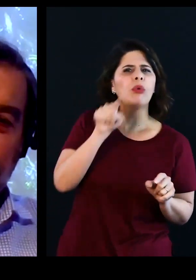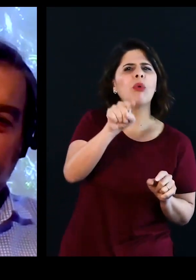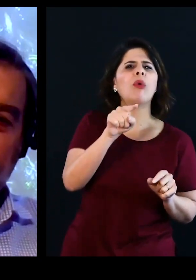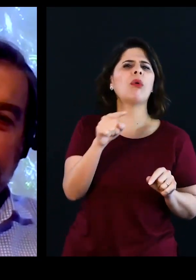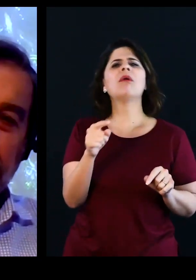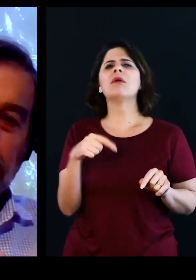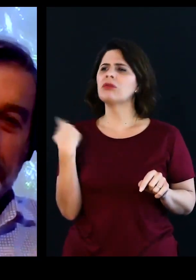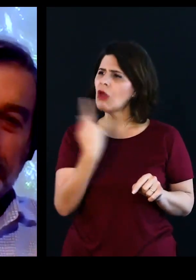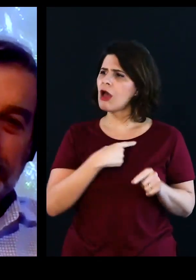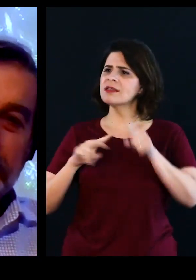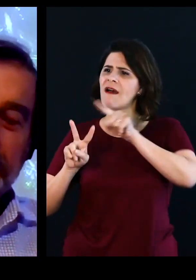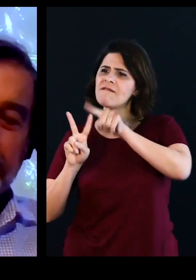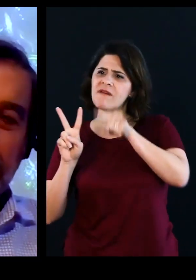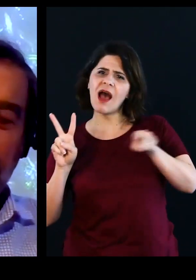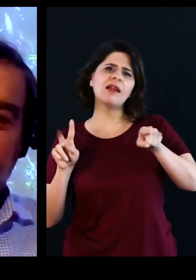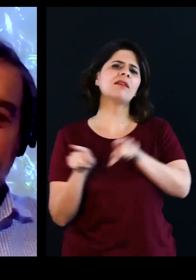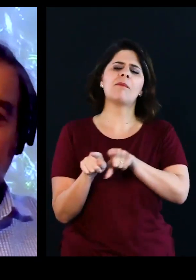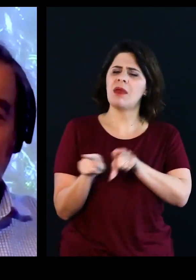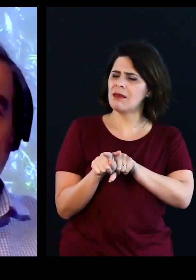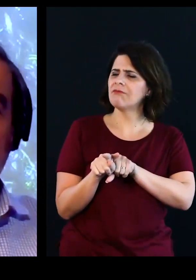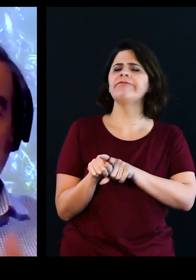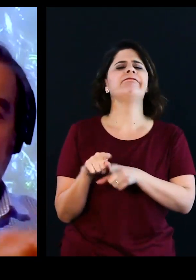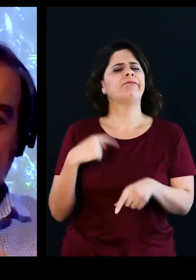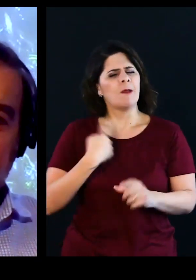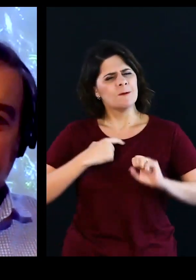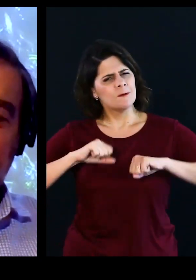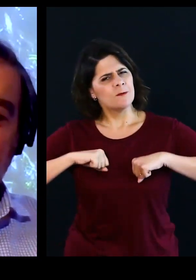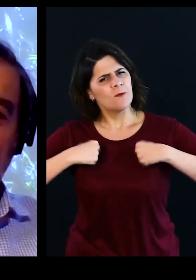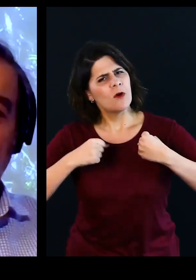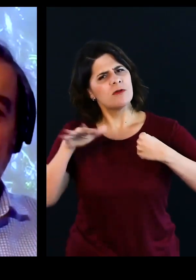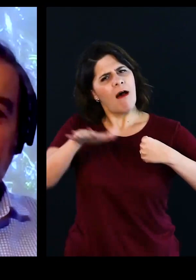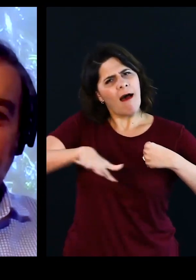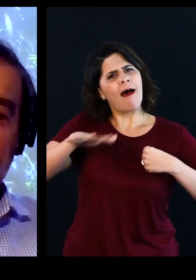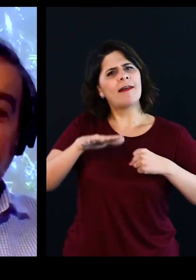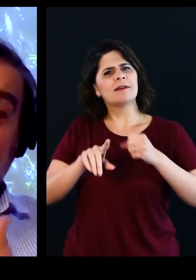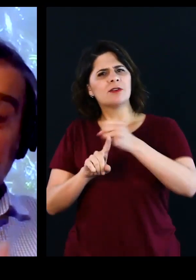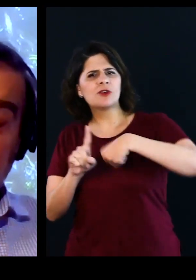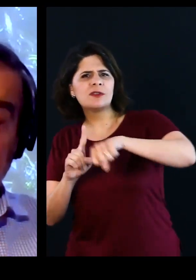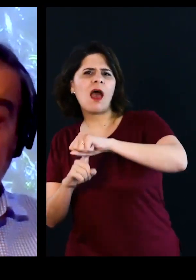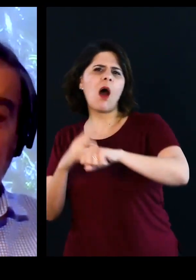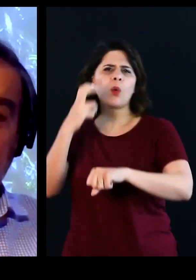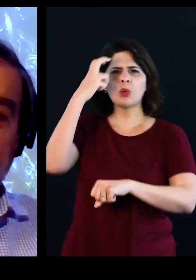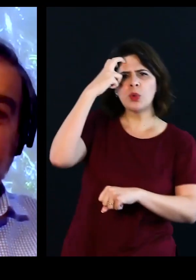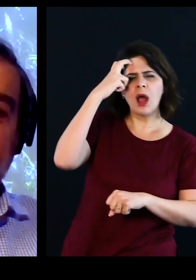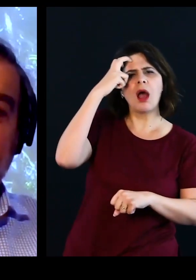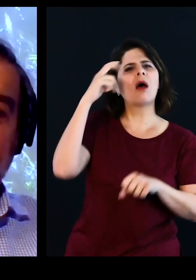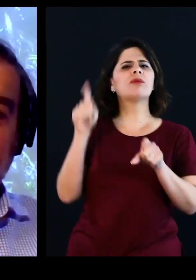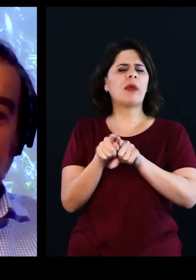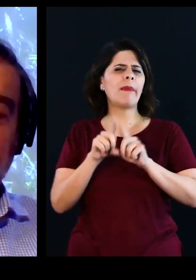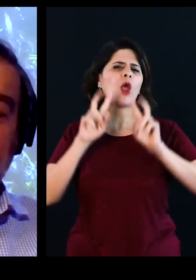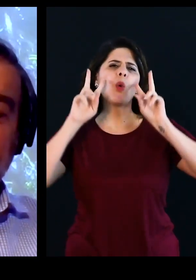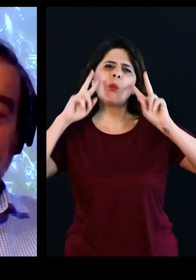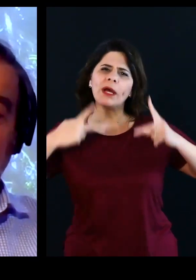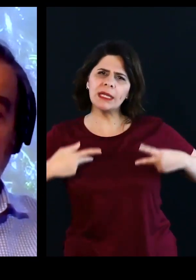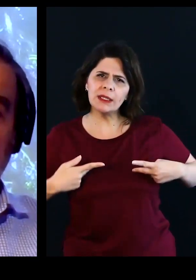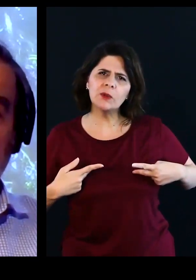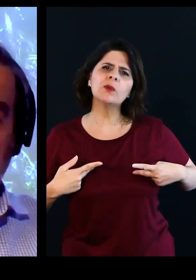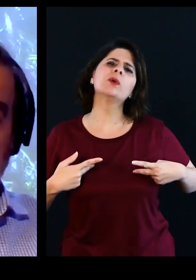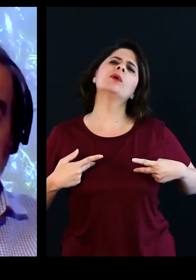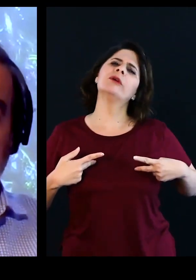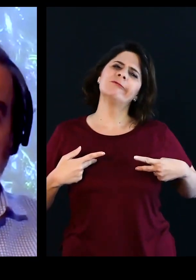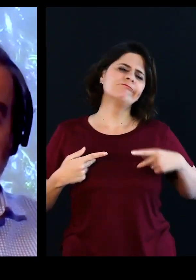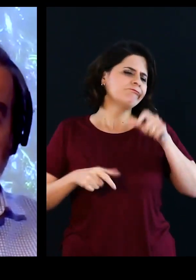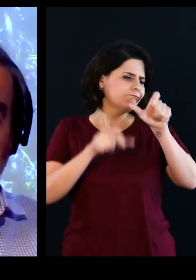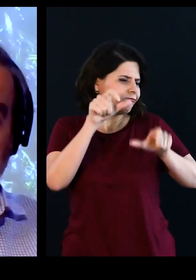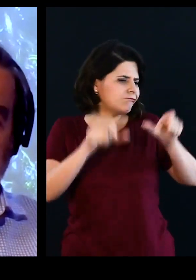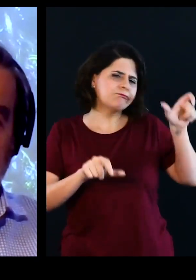o nosso esforço, tanto no, na dimensão social, na dimensão cultural, na dimensão humanitária, nesse momento